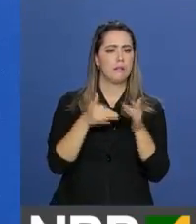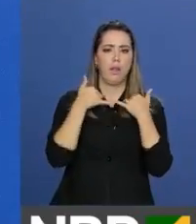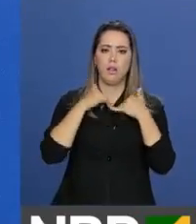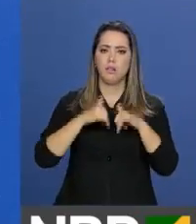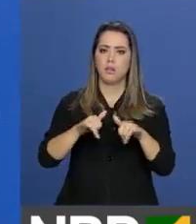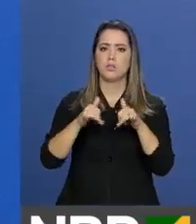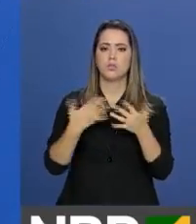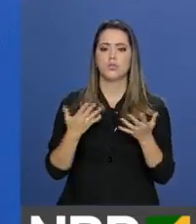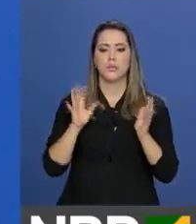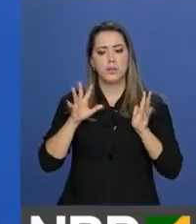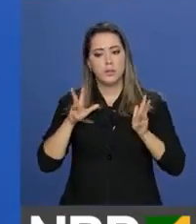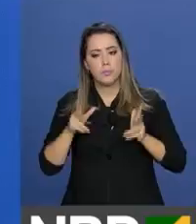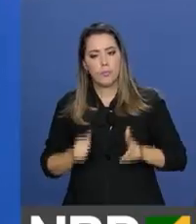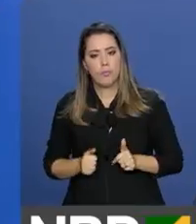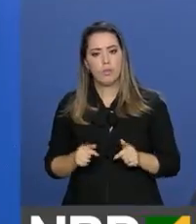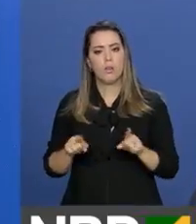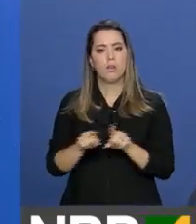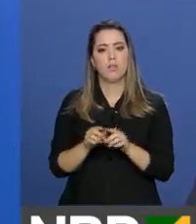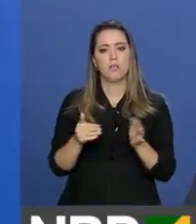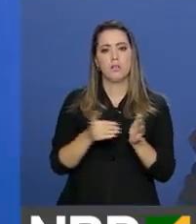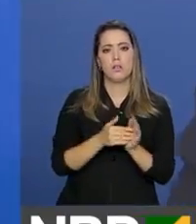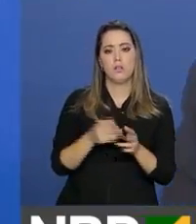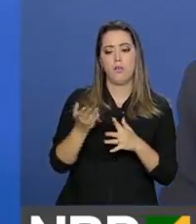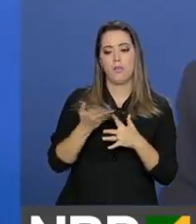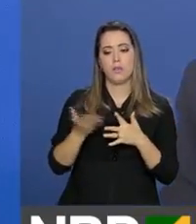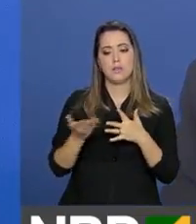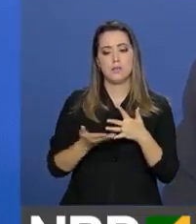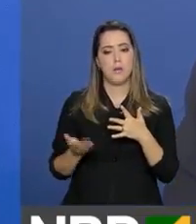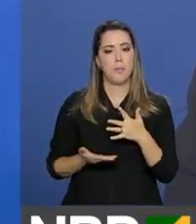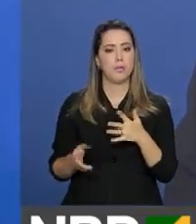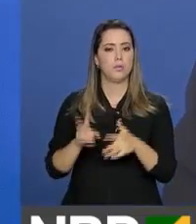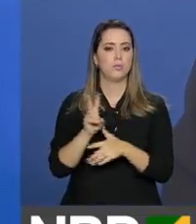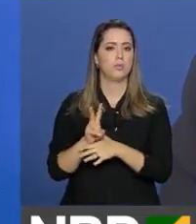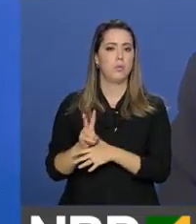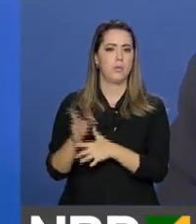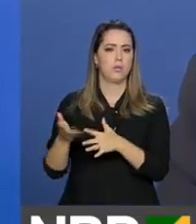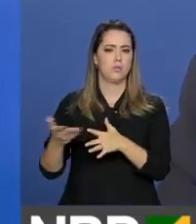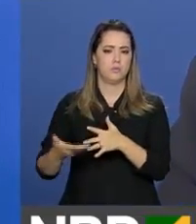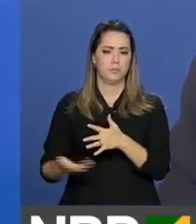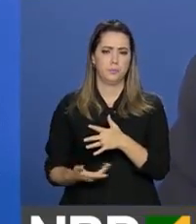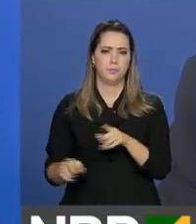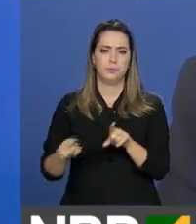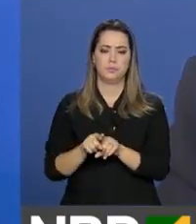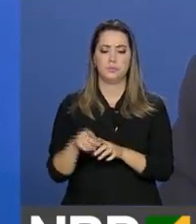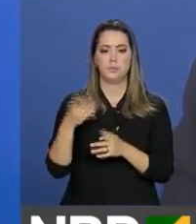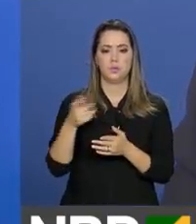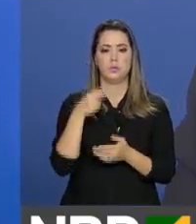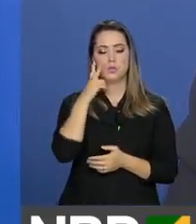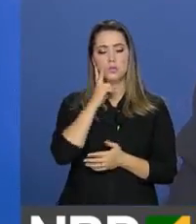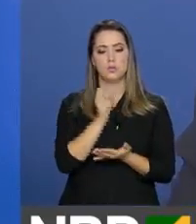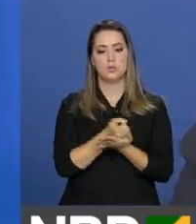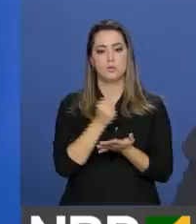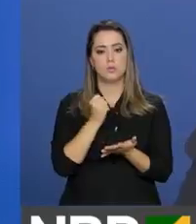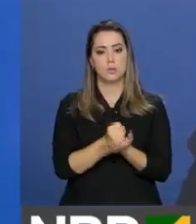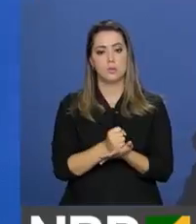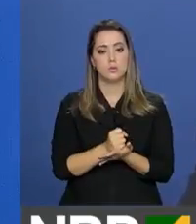do saneamento básico ao financiamento público, como pudemos verificar até pelos contratos que acabaram de